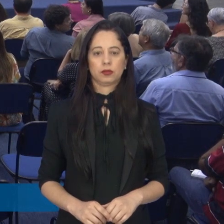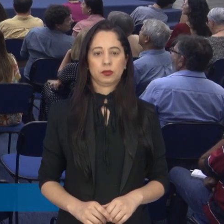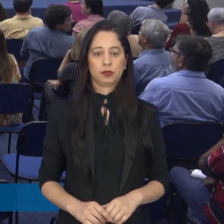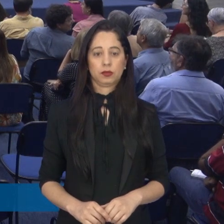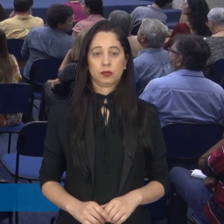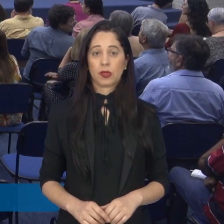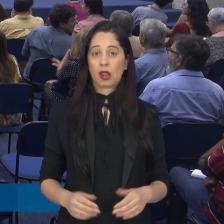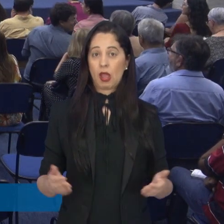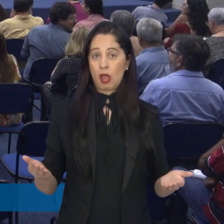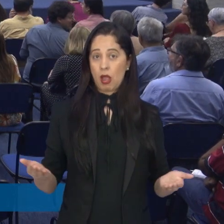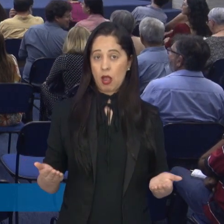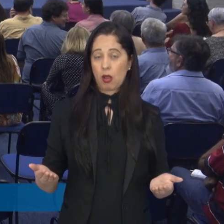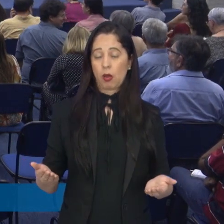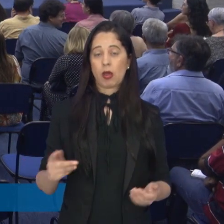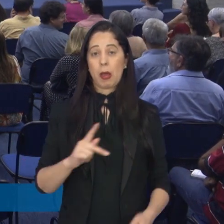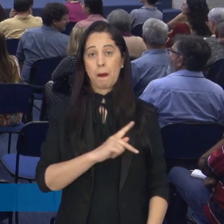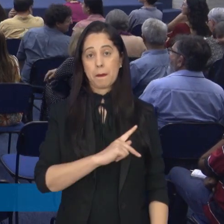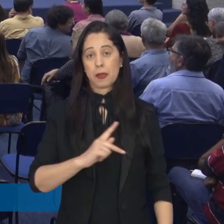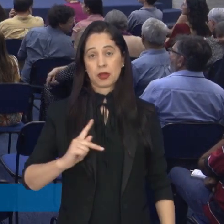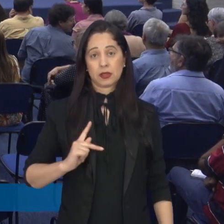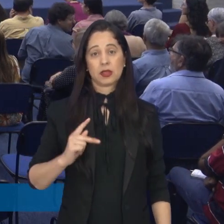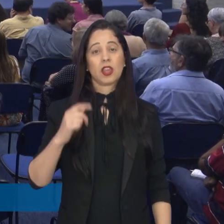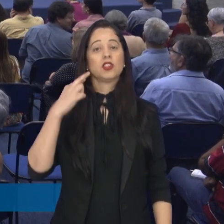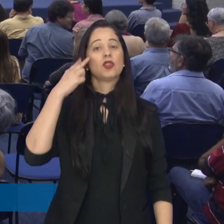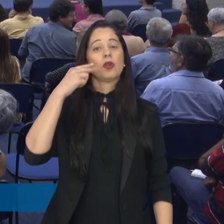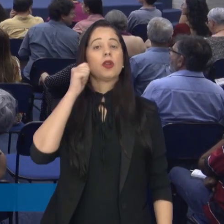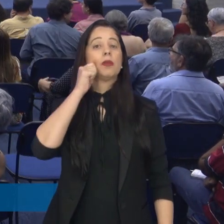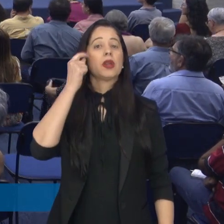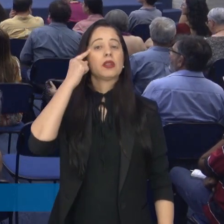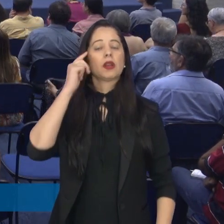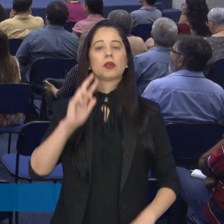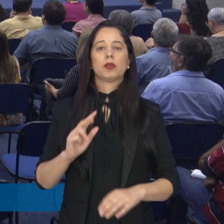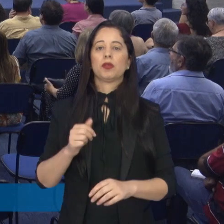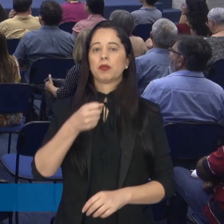Passaremos a palavra agora para a presidente da mesa, vereadora Amélia Naomi.